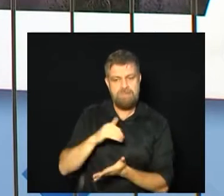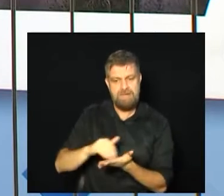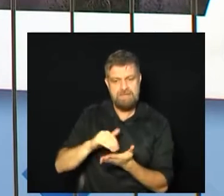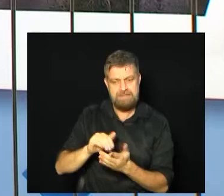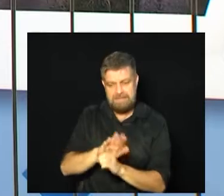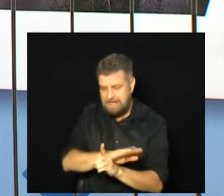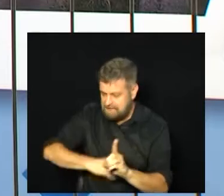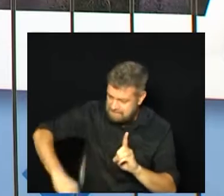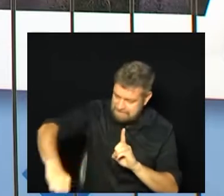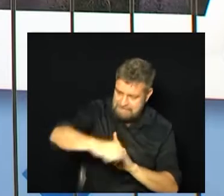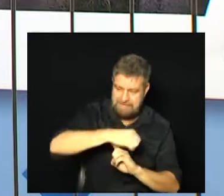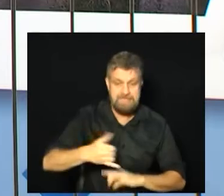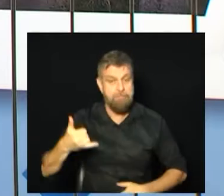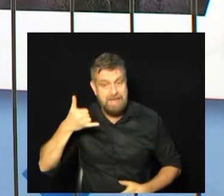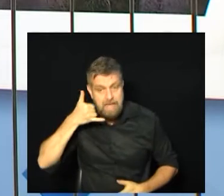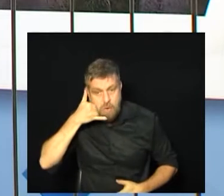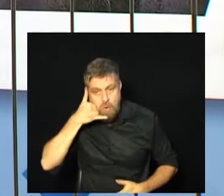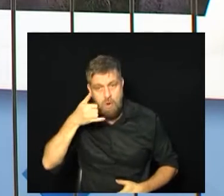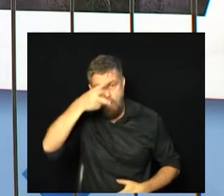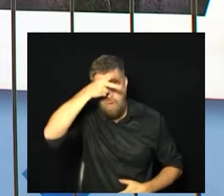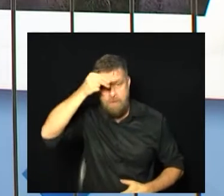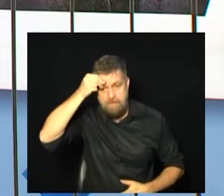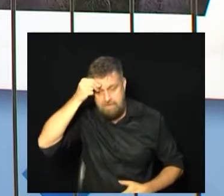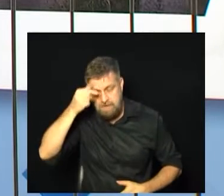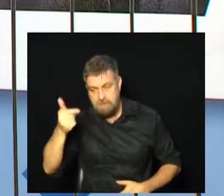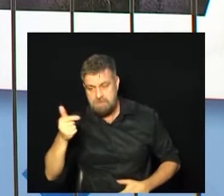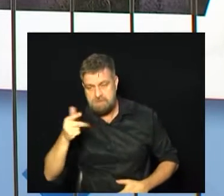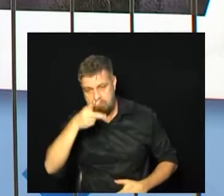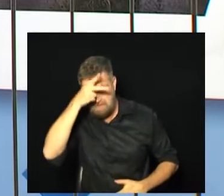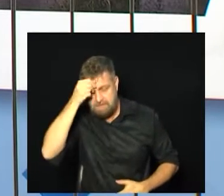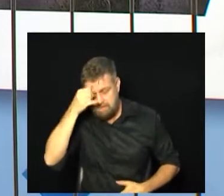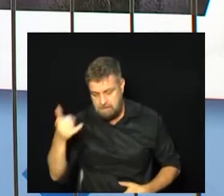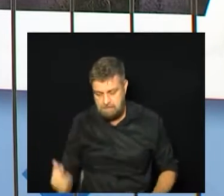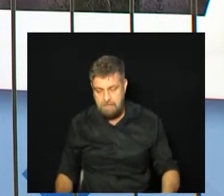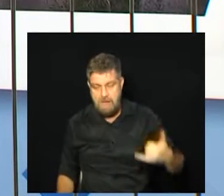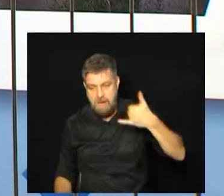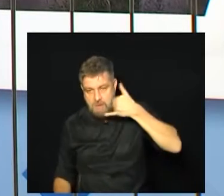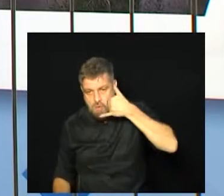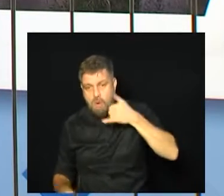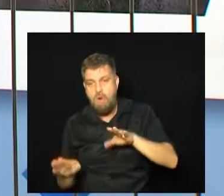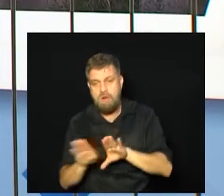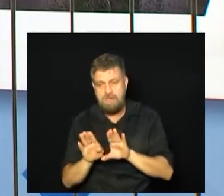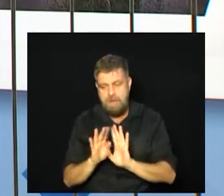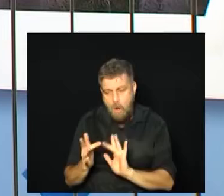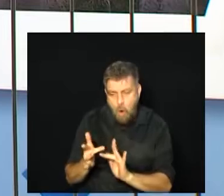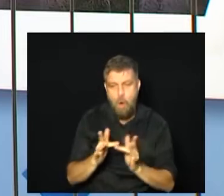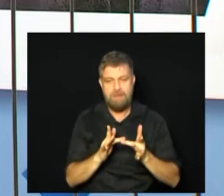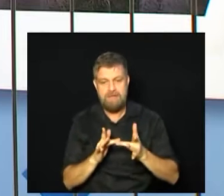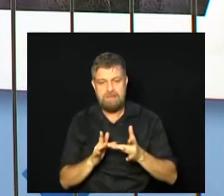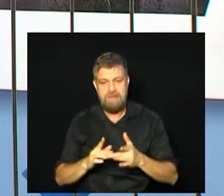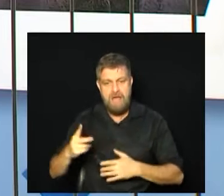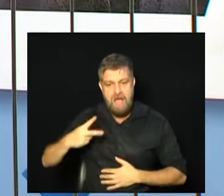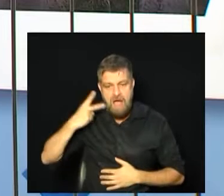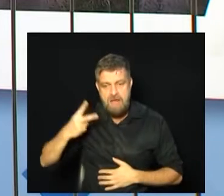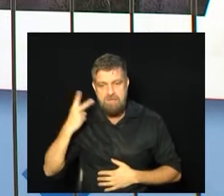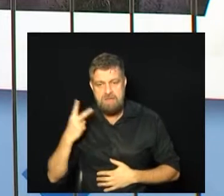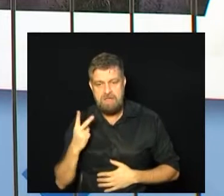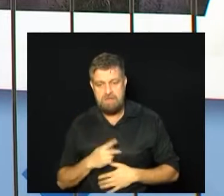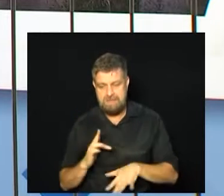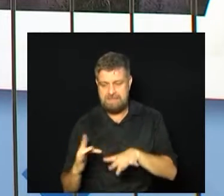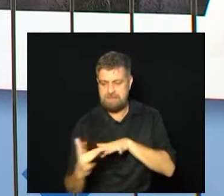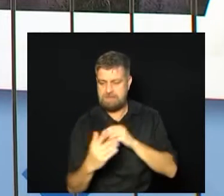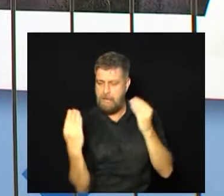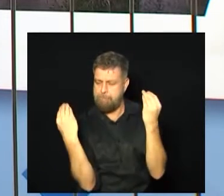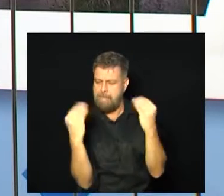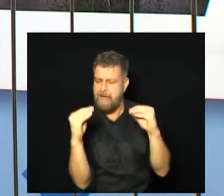assistência me ligou, o prefeito e o vice entraram em contato comigo também, vários vereadores postaram nas redes sociais. Eu quero